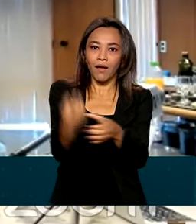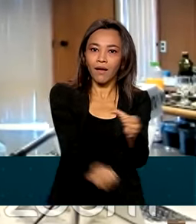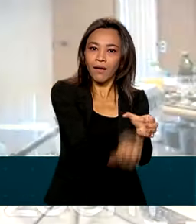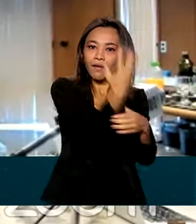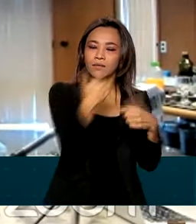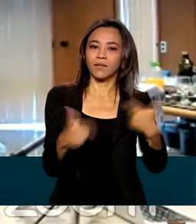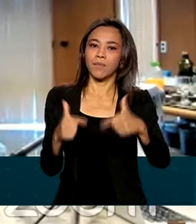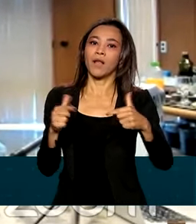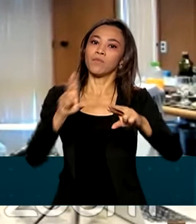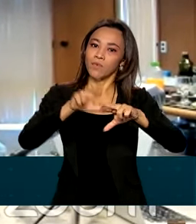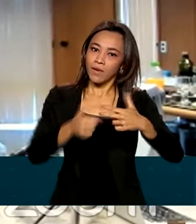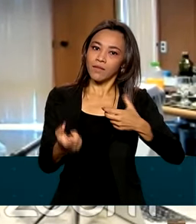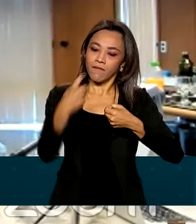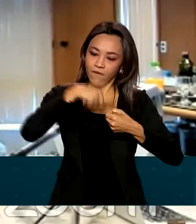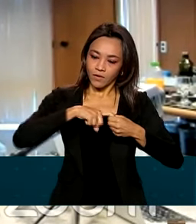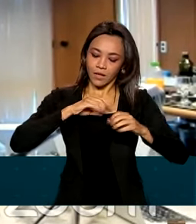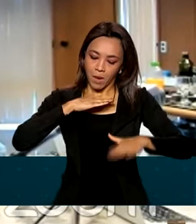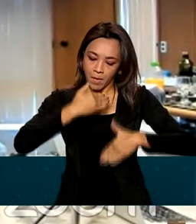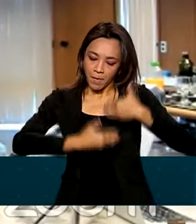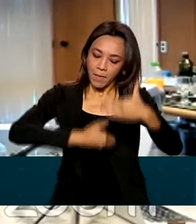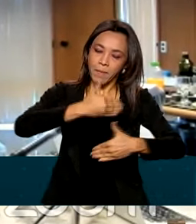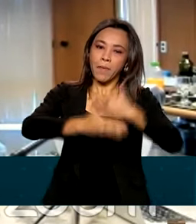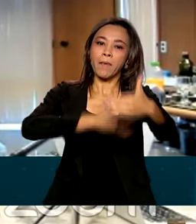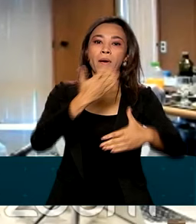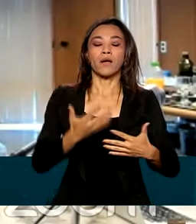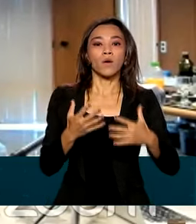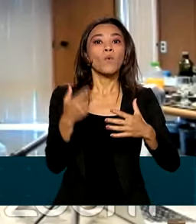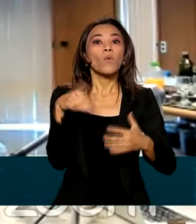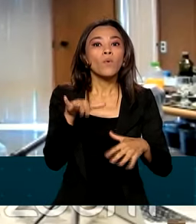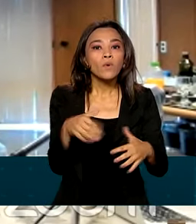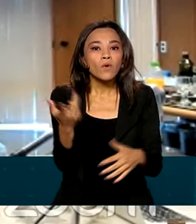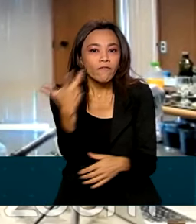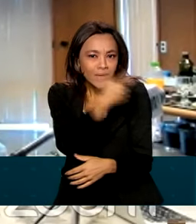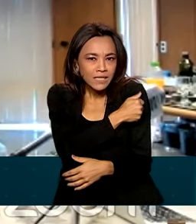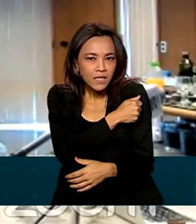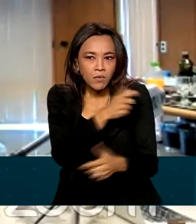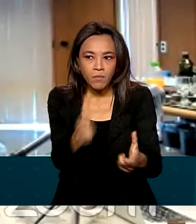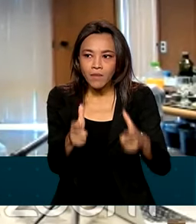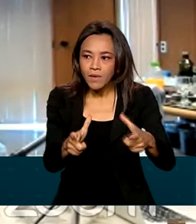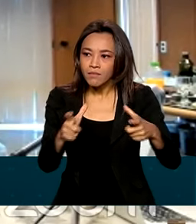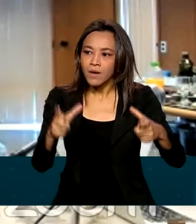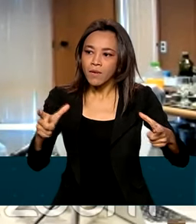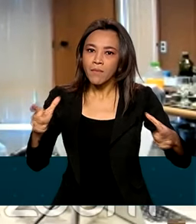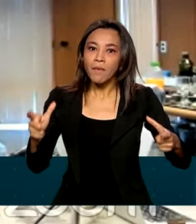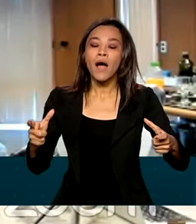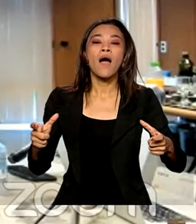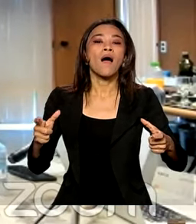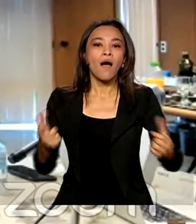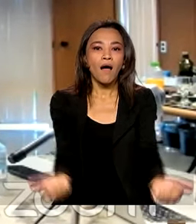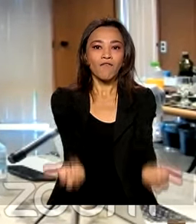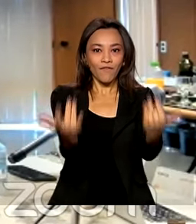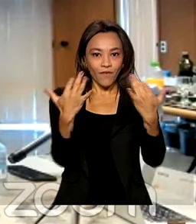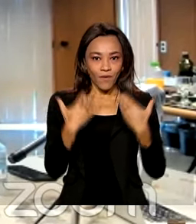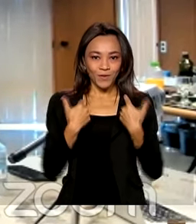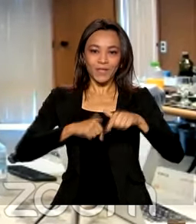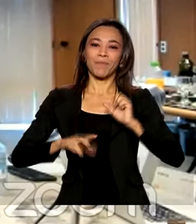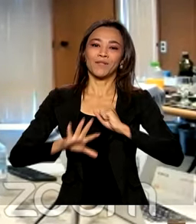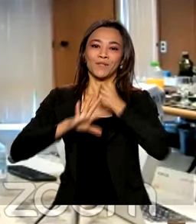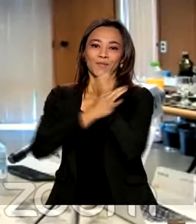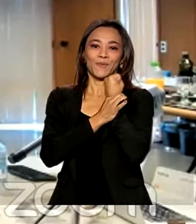durante a retomada medida que Avança vacinação em massa O Retorno segura o trabalho está o correto